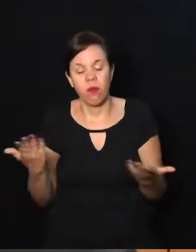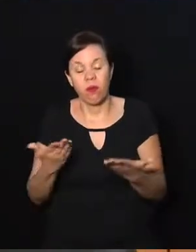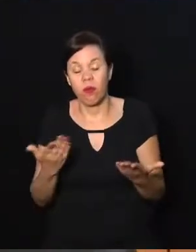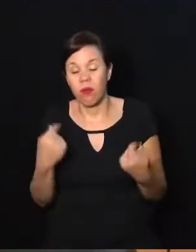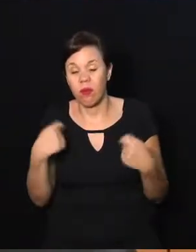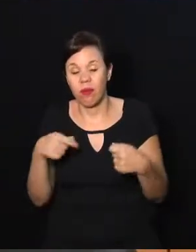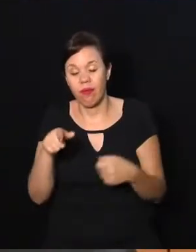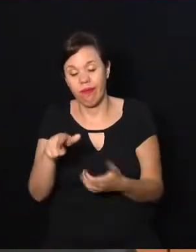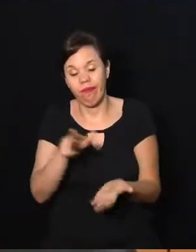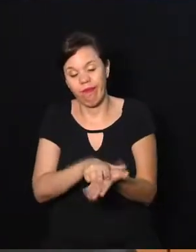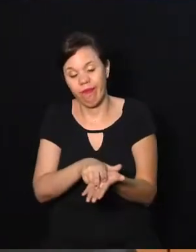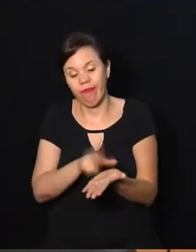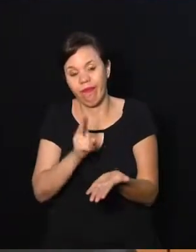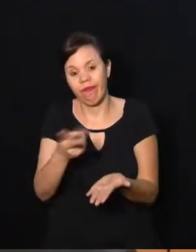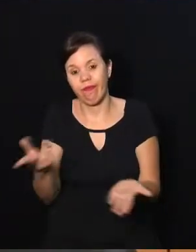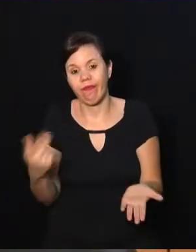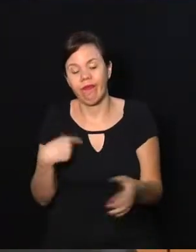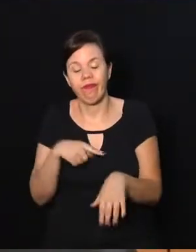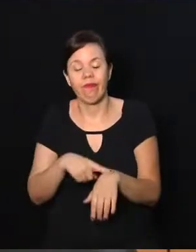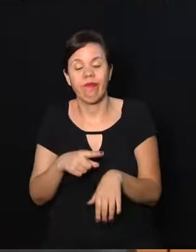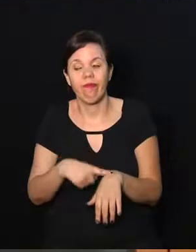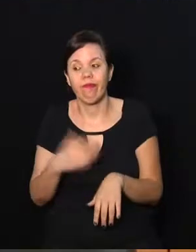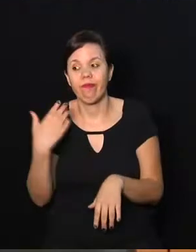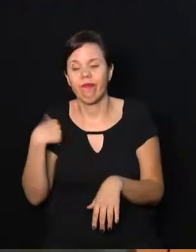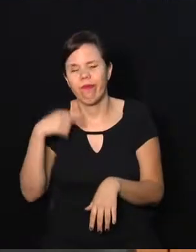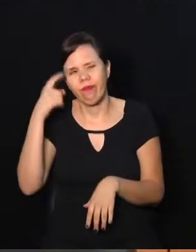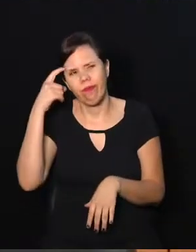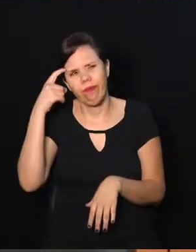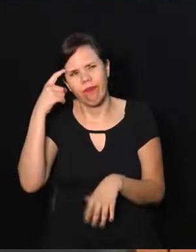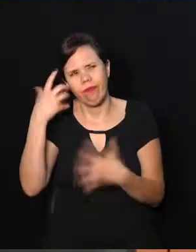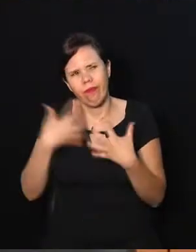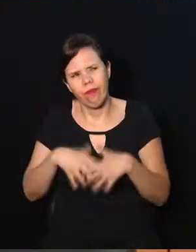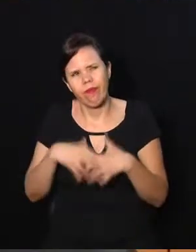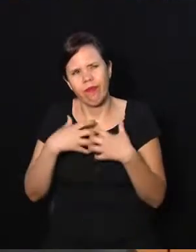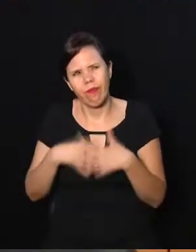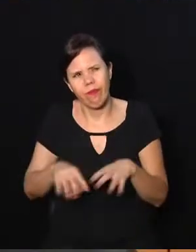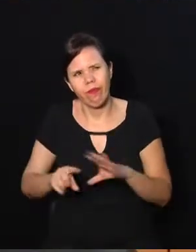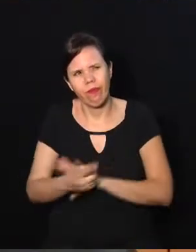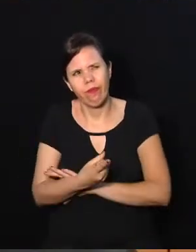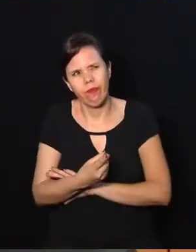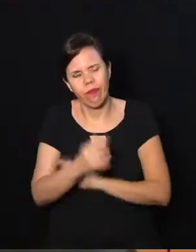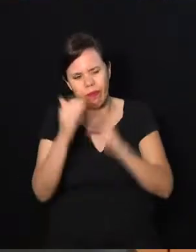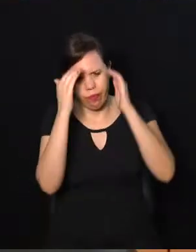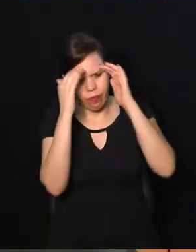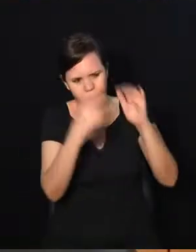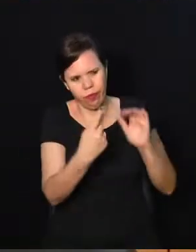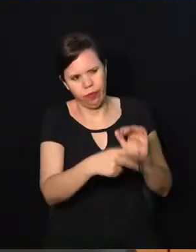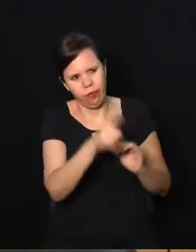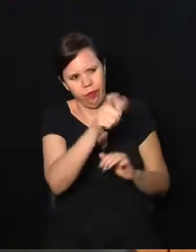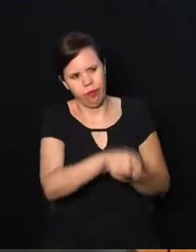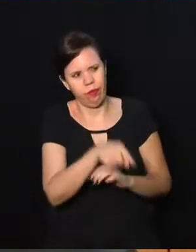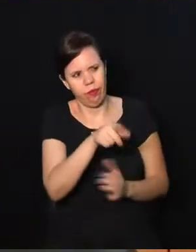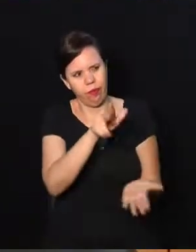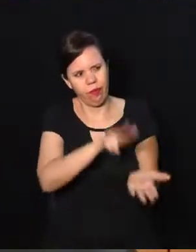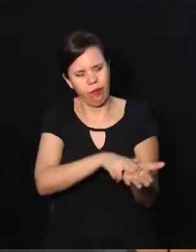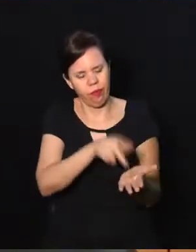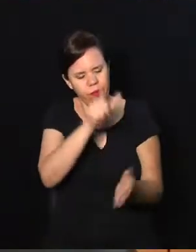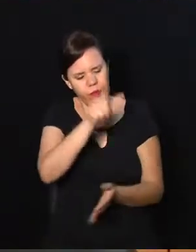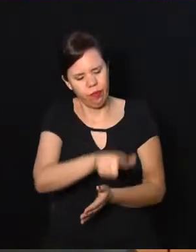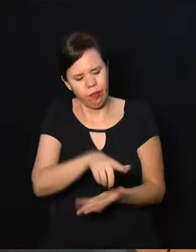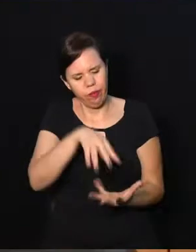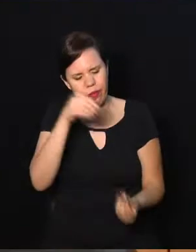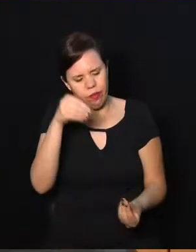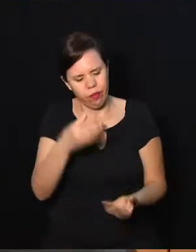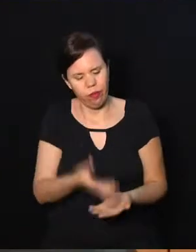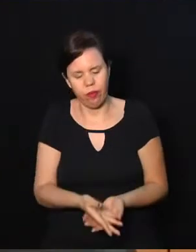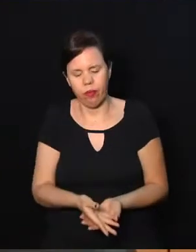nesse estado. E naquele momento eu entrei numa profunda reflexão sobre a dignidade dela enquanto pessoa, que